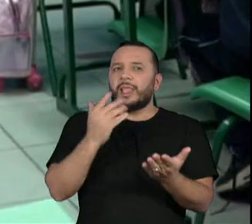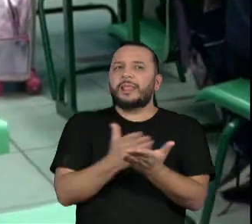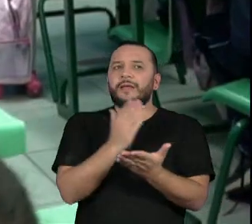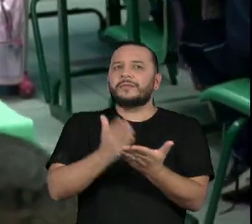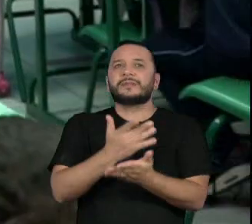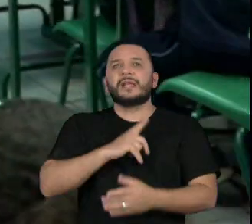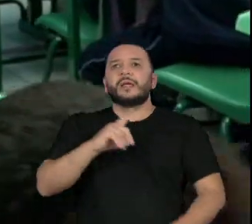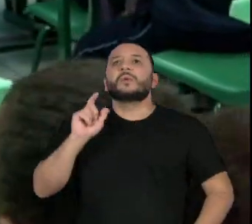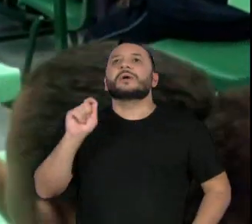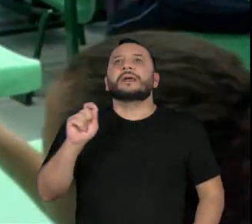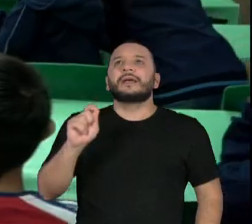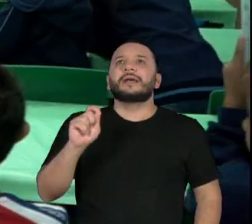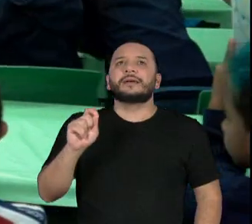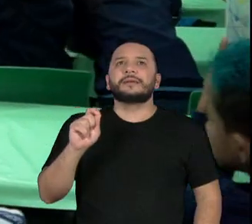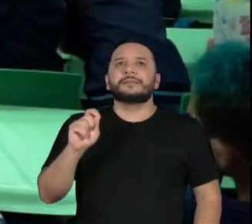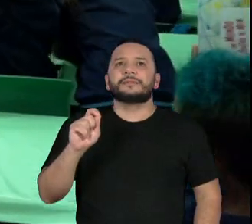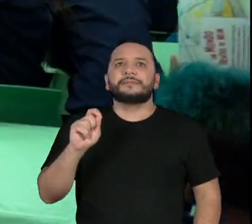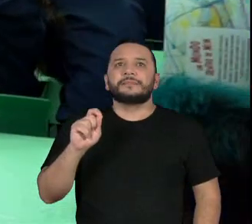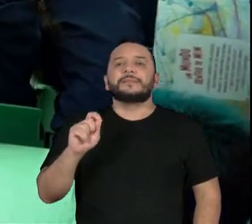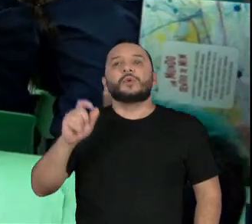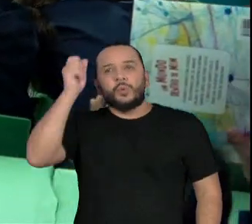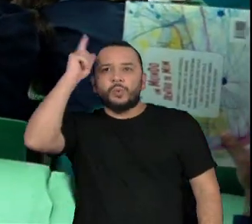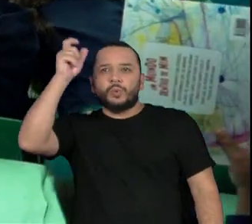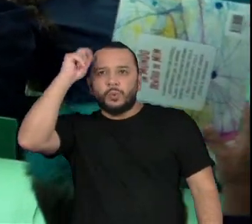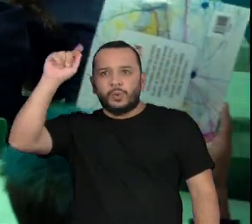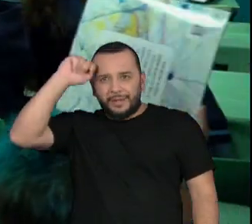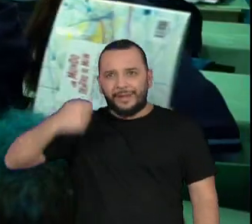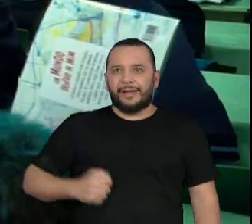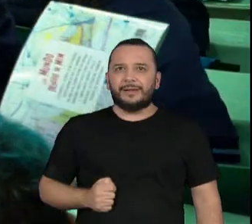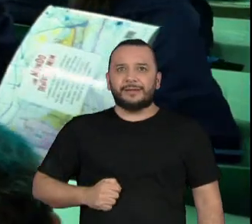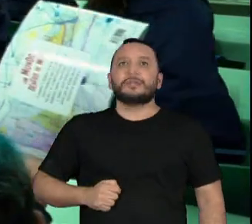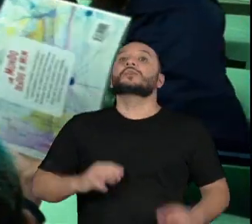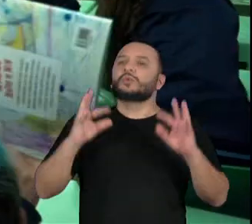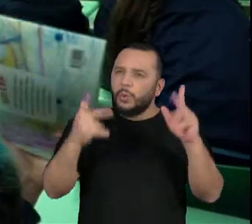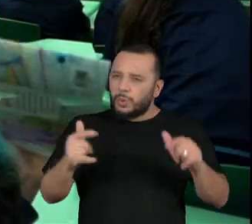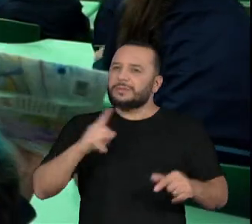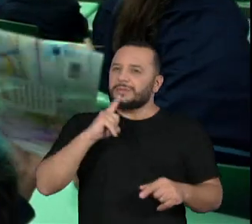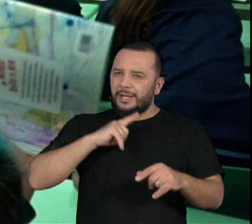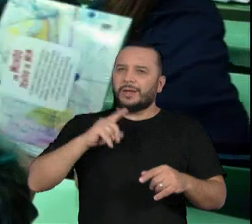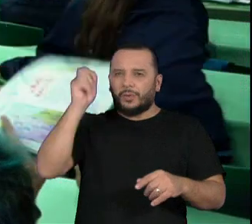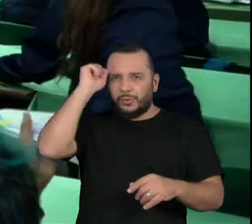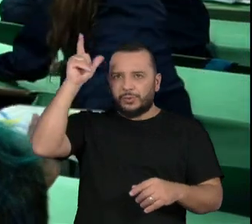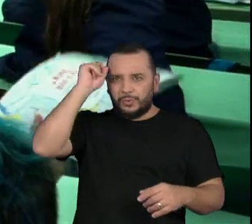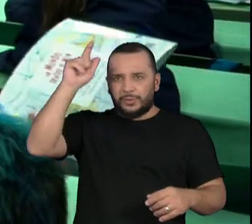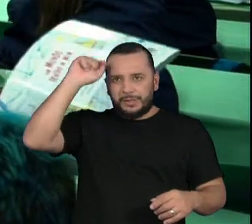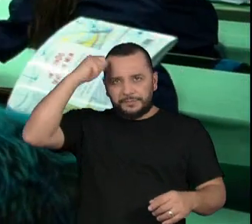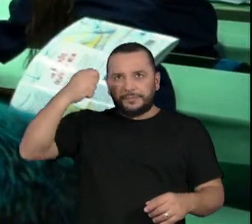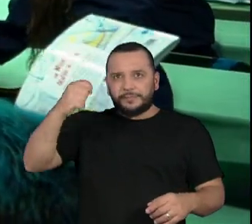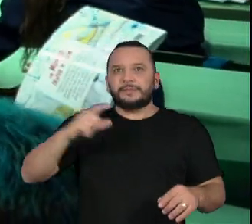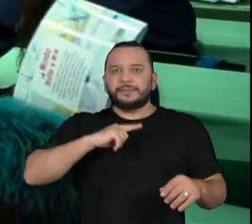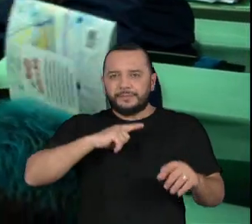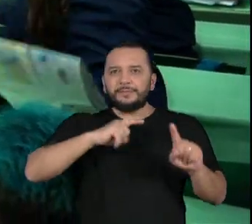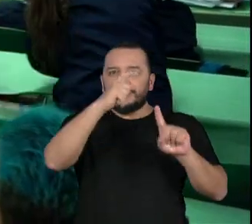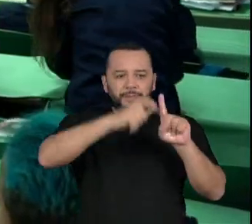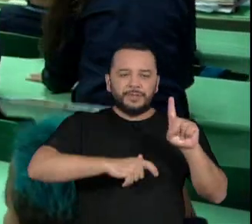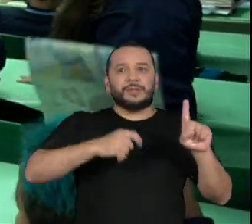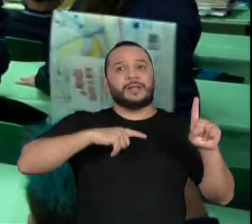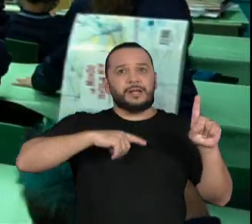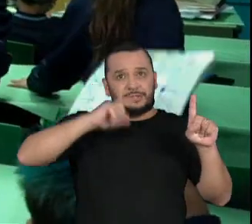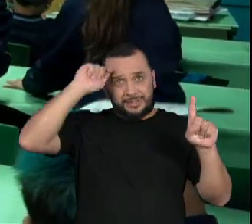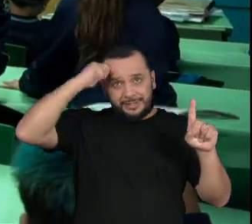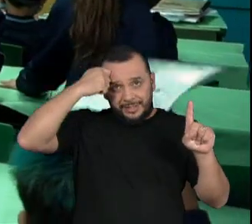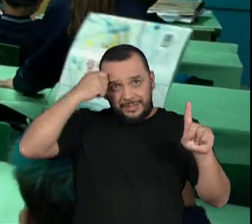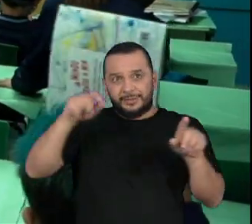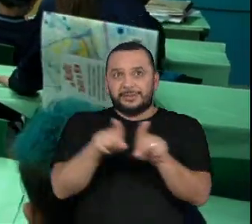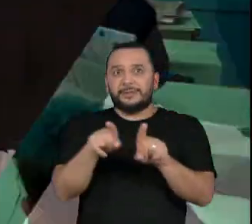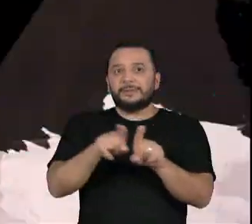quê em comum? Cultura negra. Todos eles têm cultura negra. Todos eles têm um personagem negro e